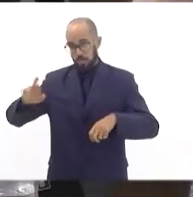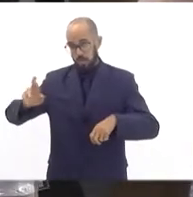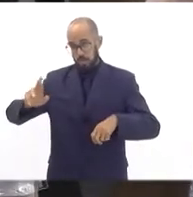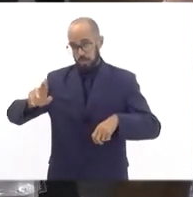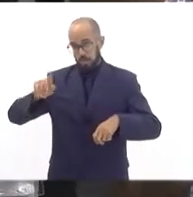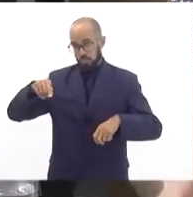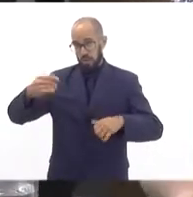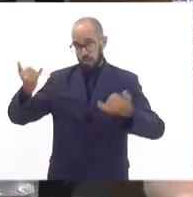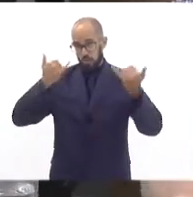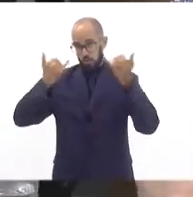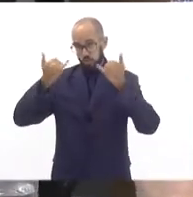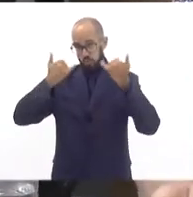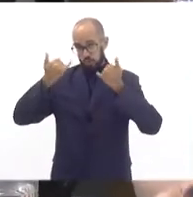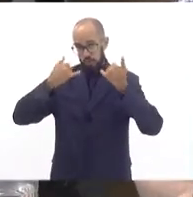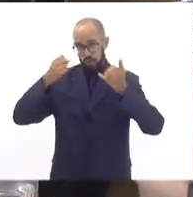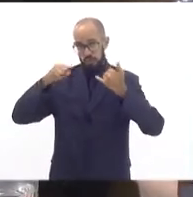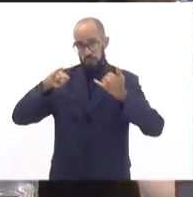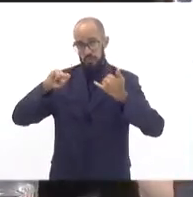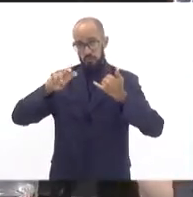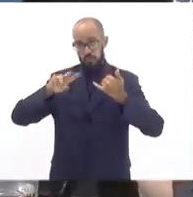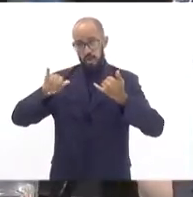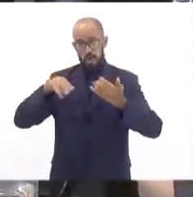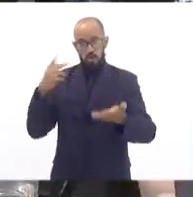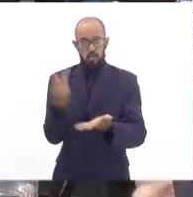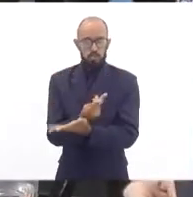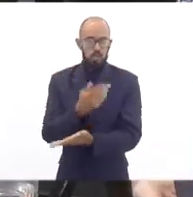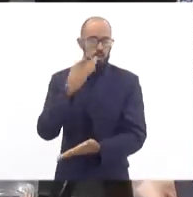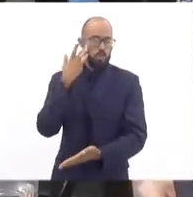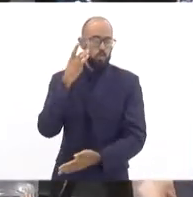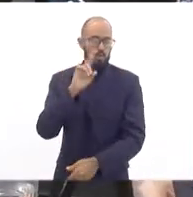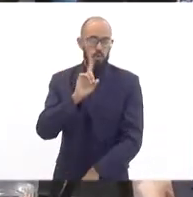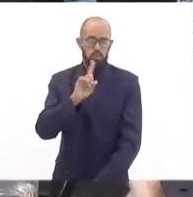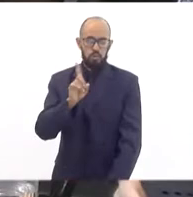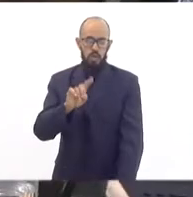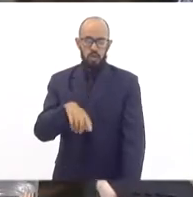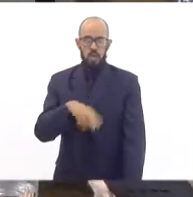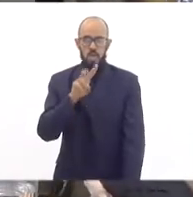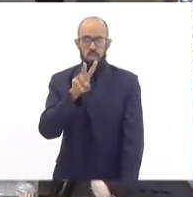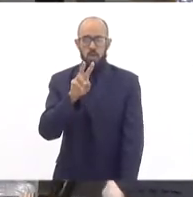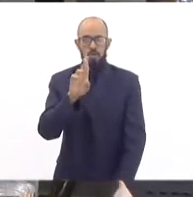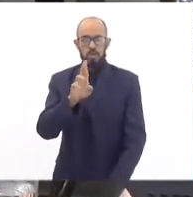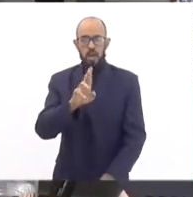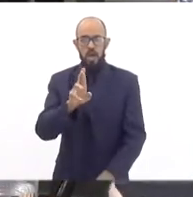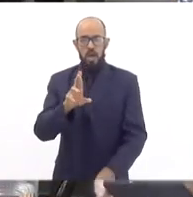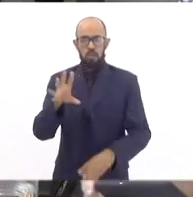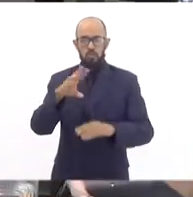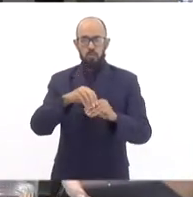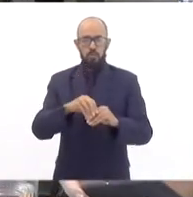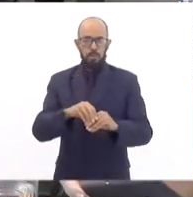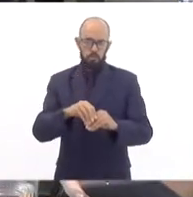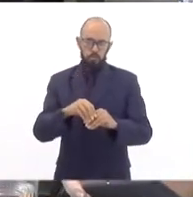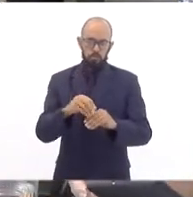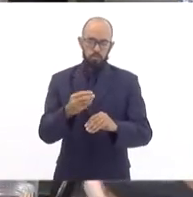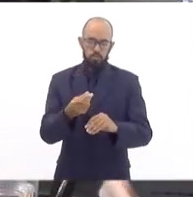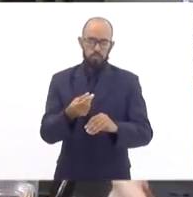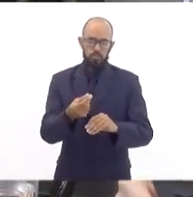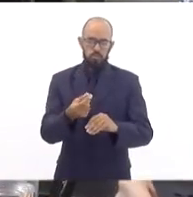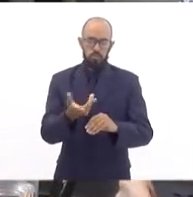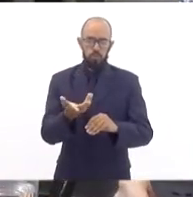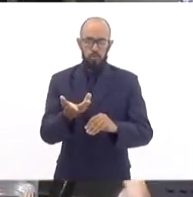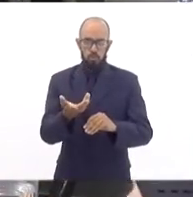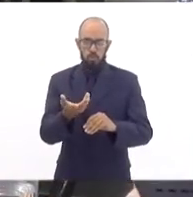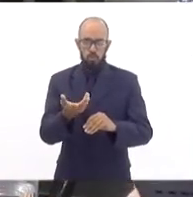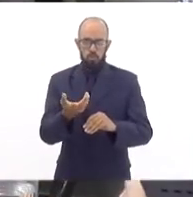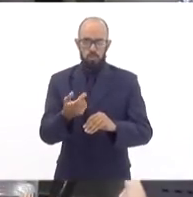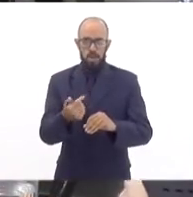mundo real vai chegar a isso, eu não sei. São R$ 2,00 a mais para ir e